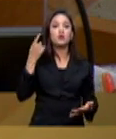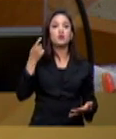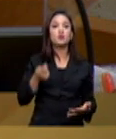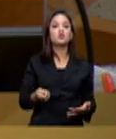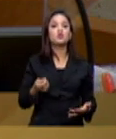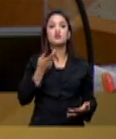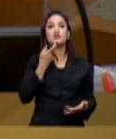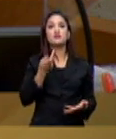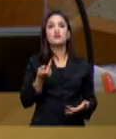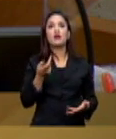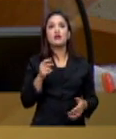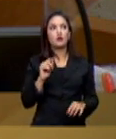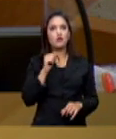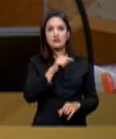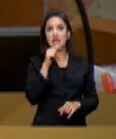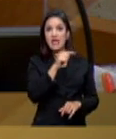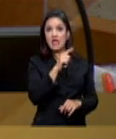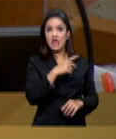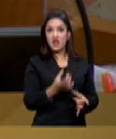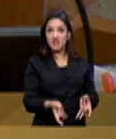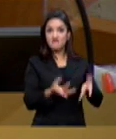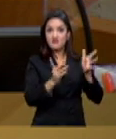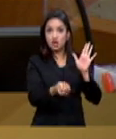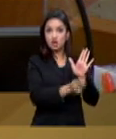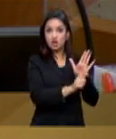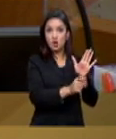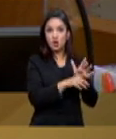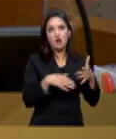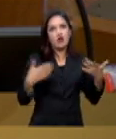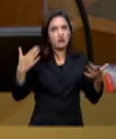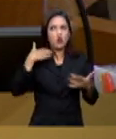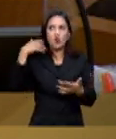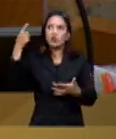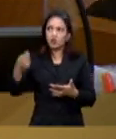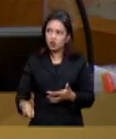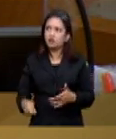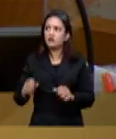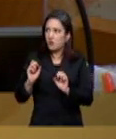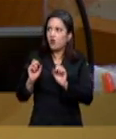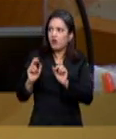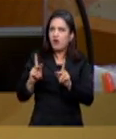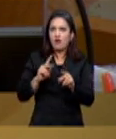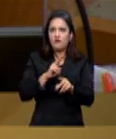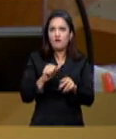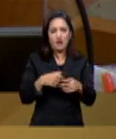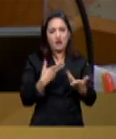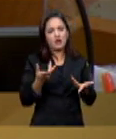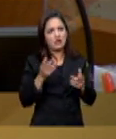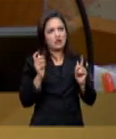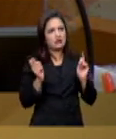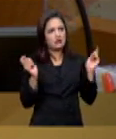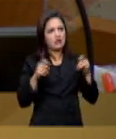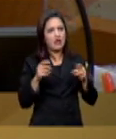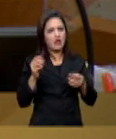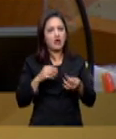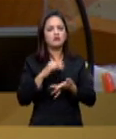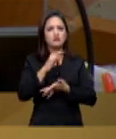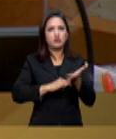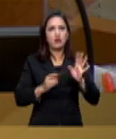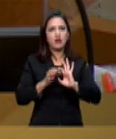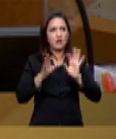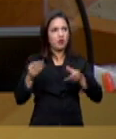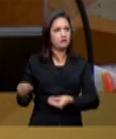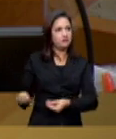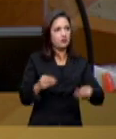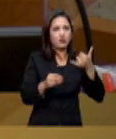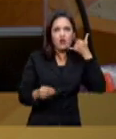praticava tráfico de droga. E esse juiz, portanto, passou a operar com essa lógica.